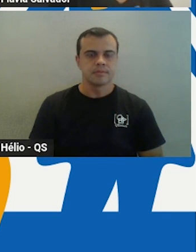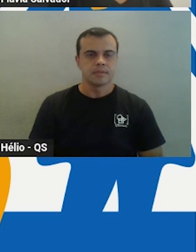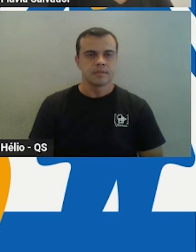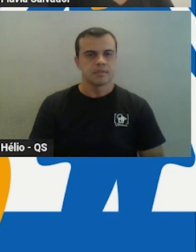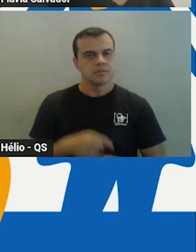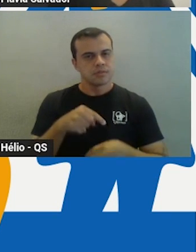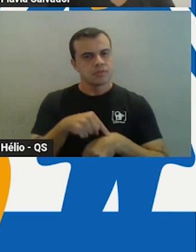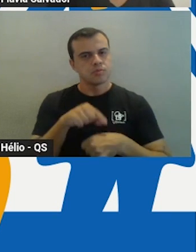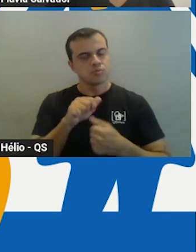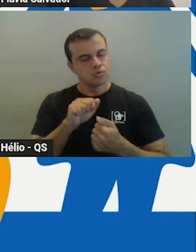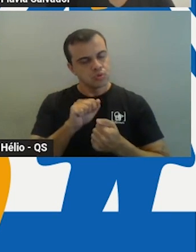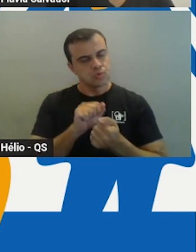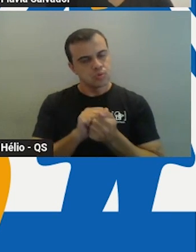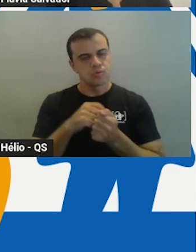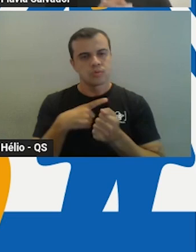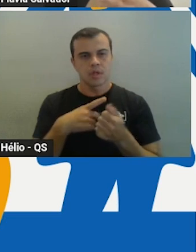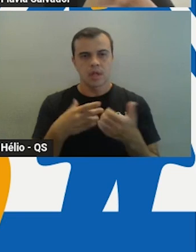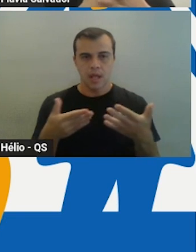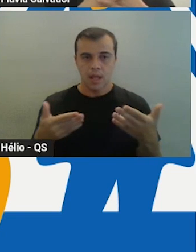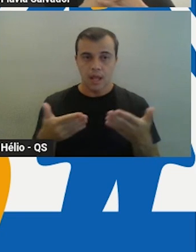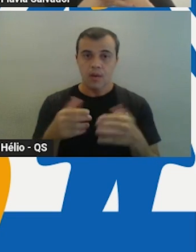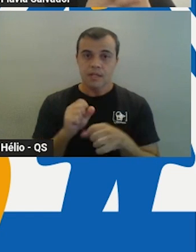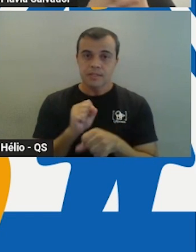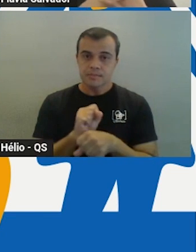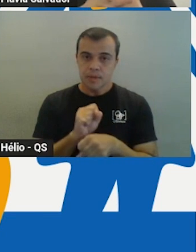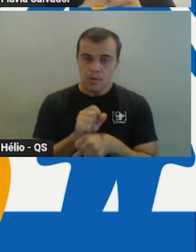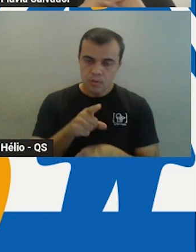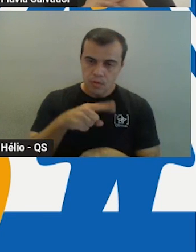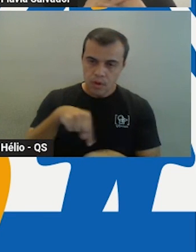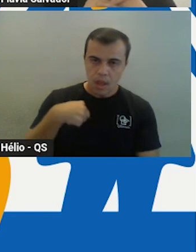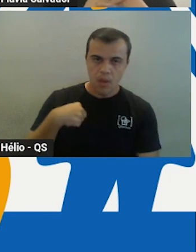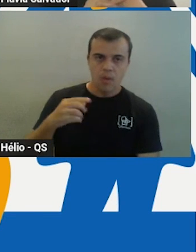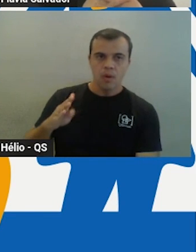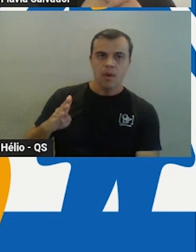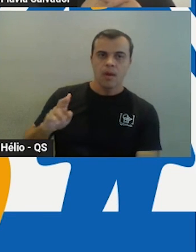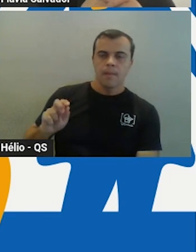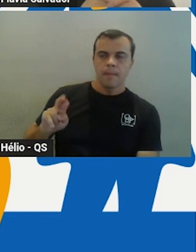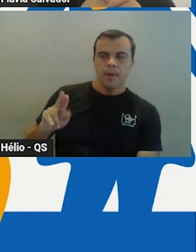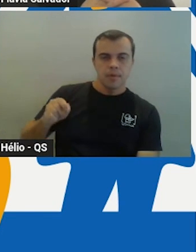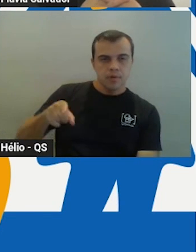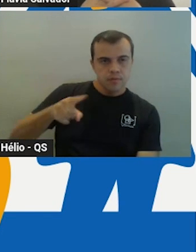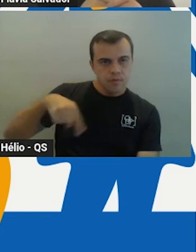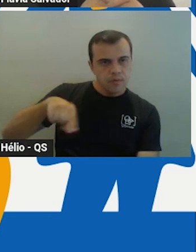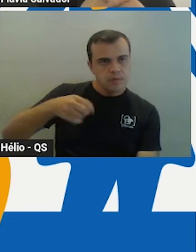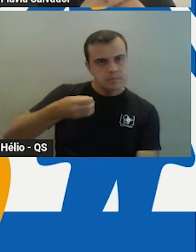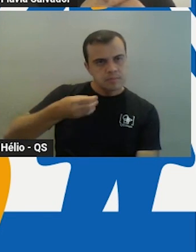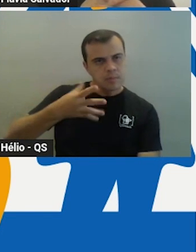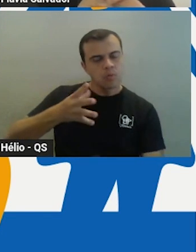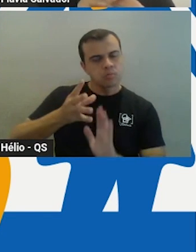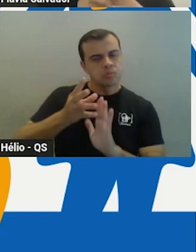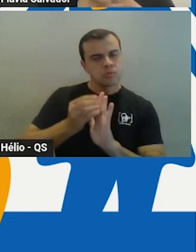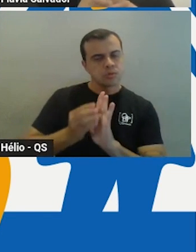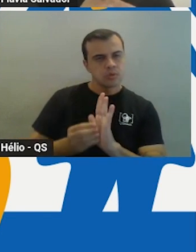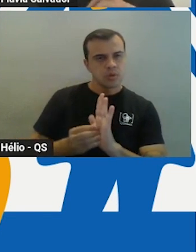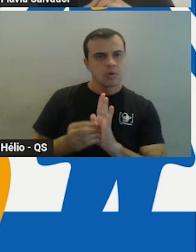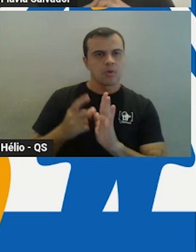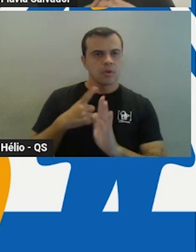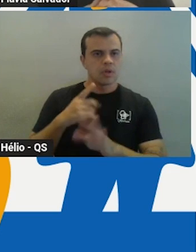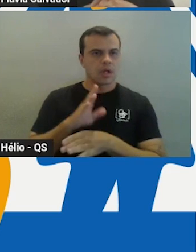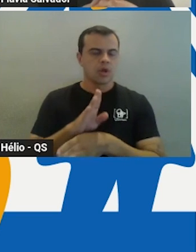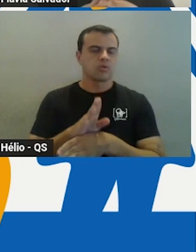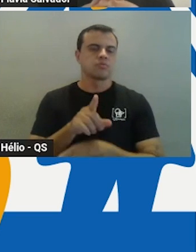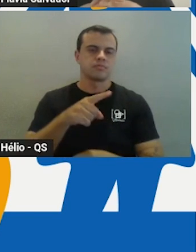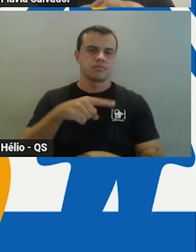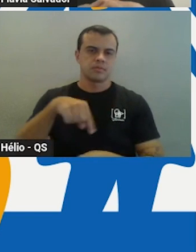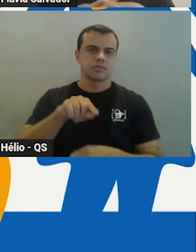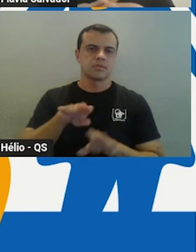tempo que vocês estiveram aqui com a gente. Esperamos, eu e Bárbara esperamos que tenha sido um conteúdo que venha a agregar